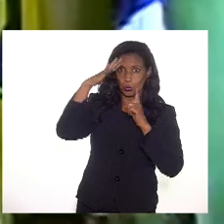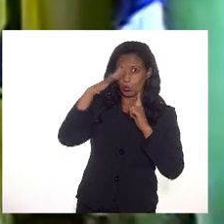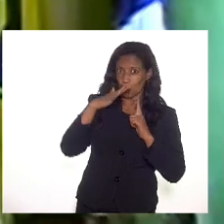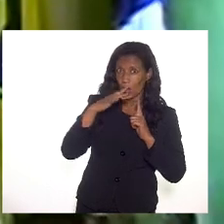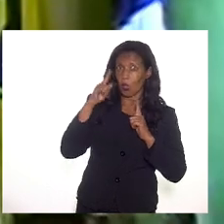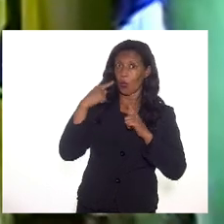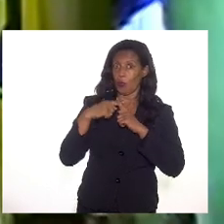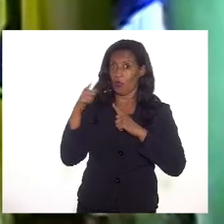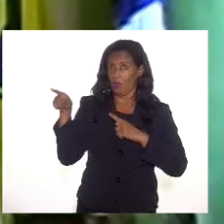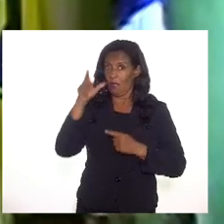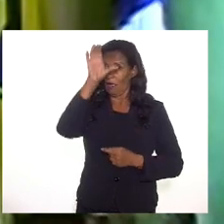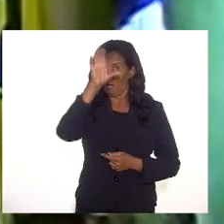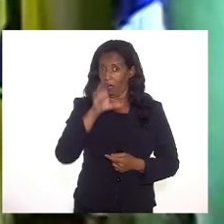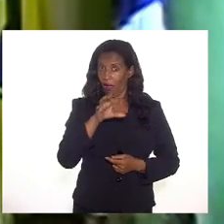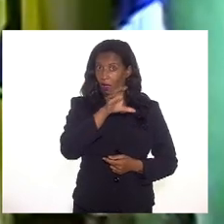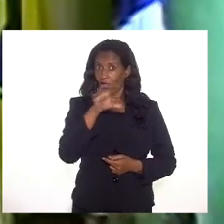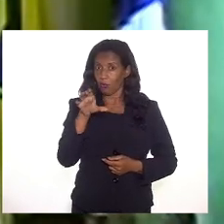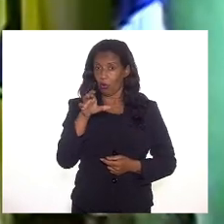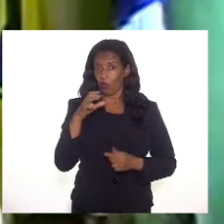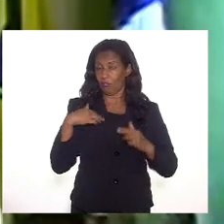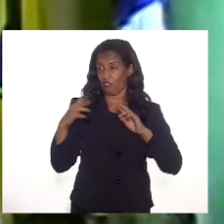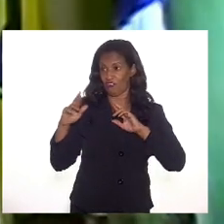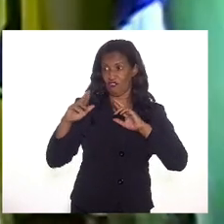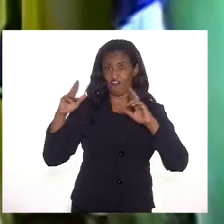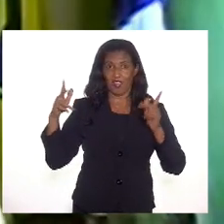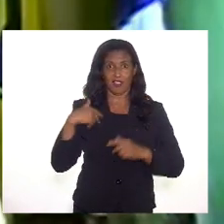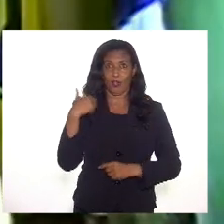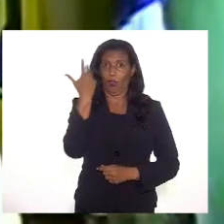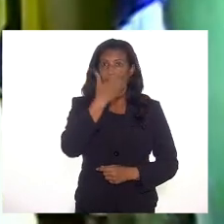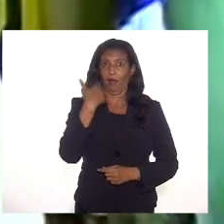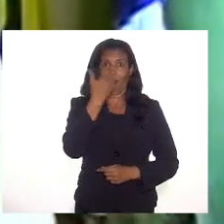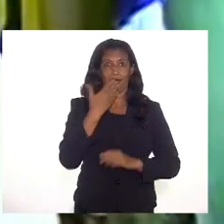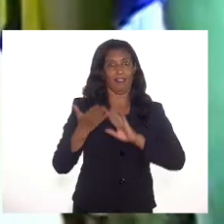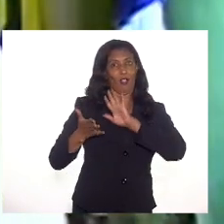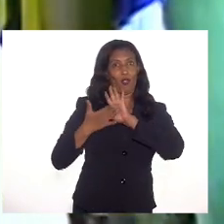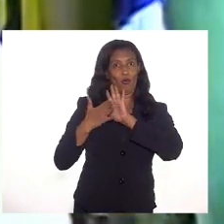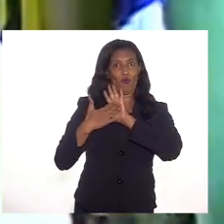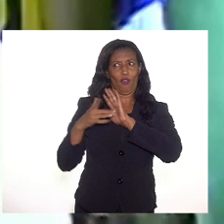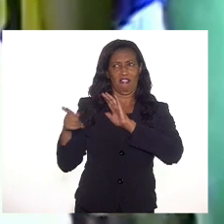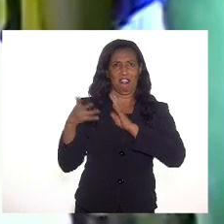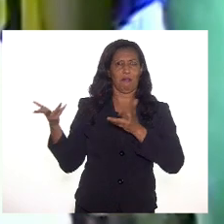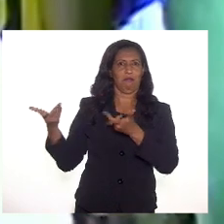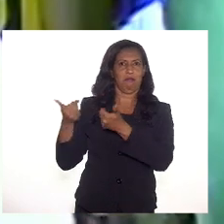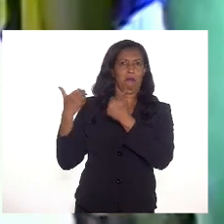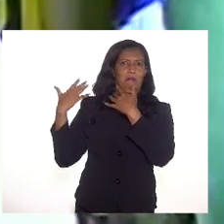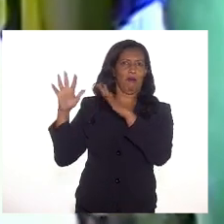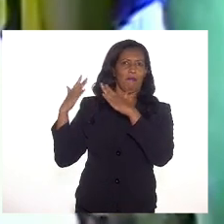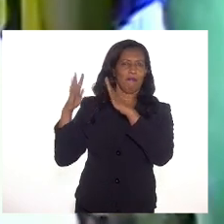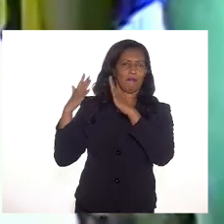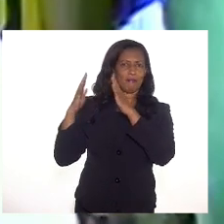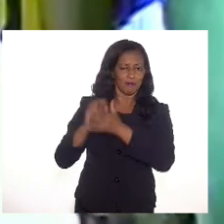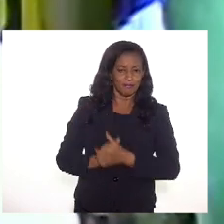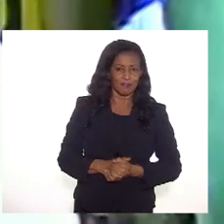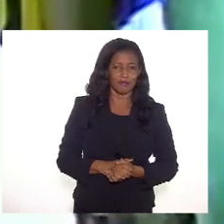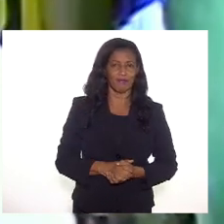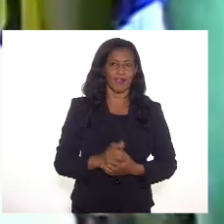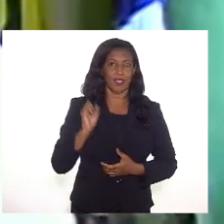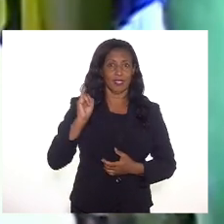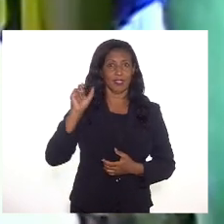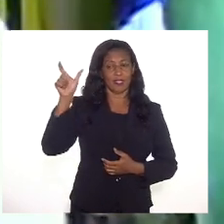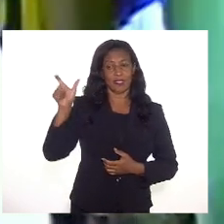como eu, a diferença é que eu não sei cantar nenhum louvor e ele dá um show. se ele tiver